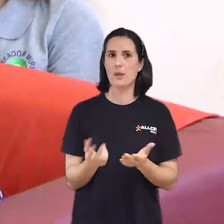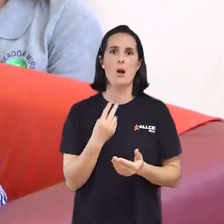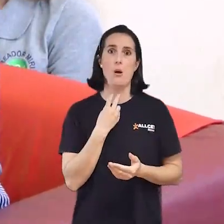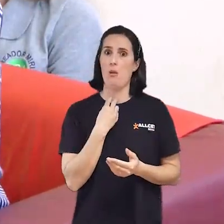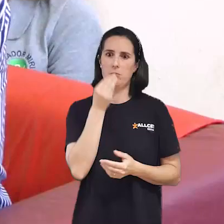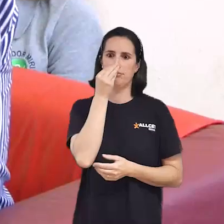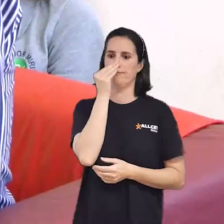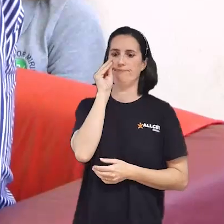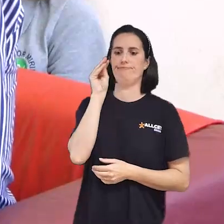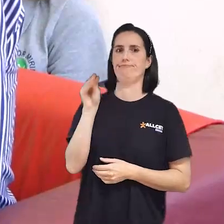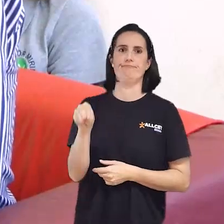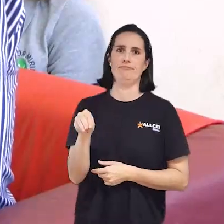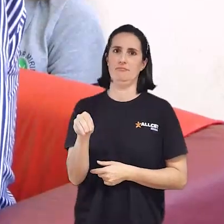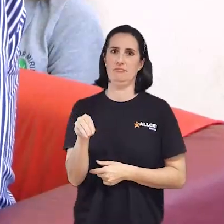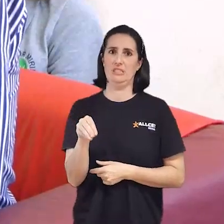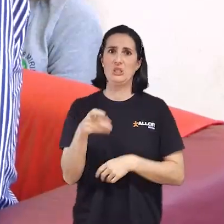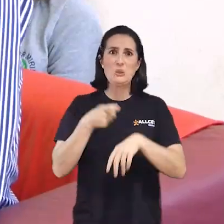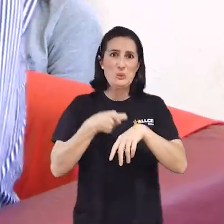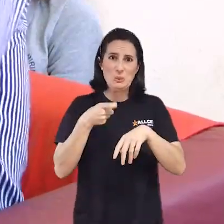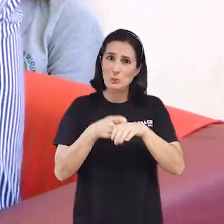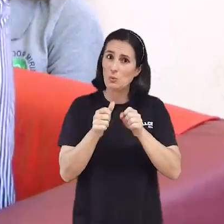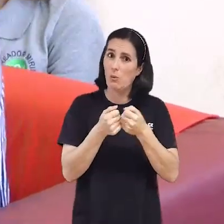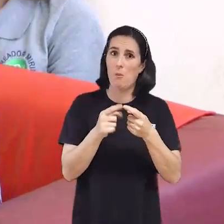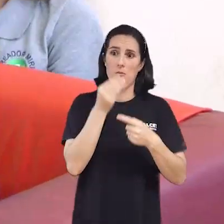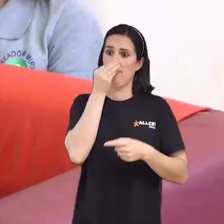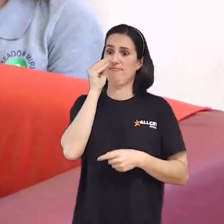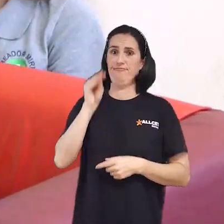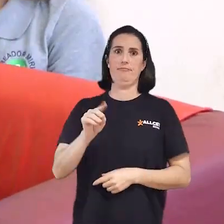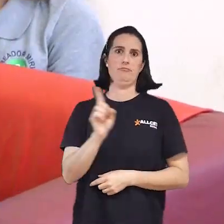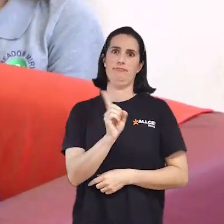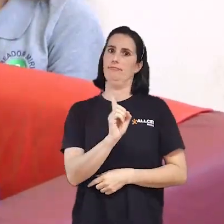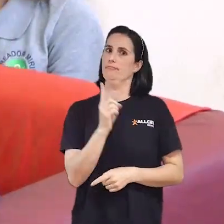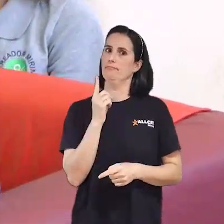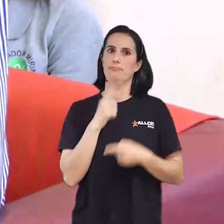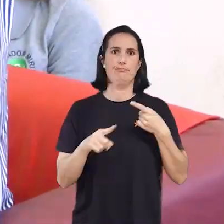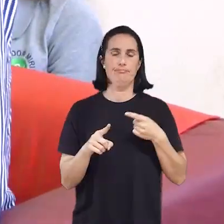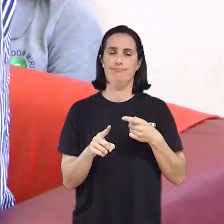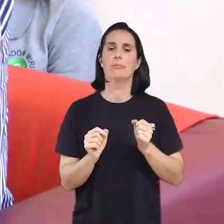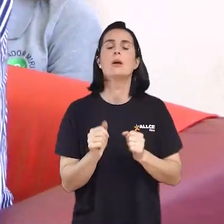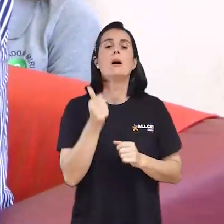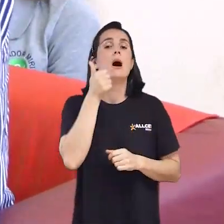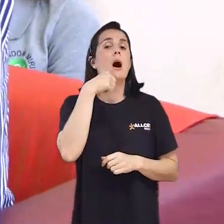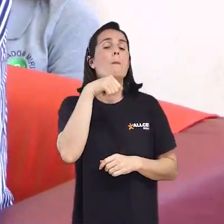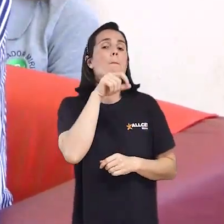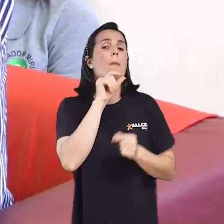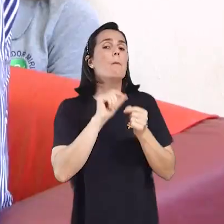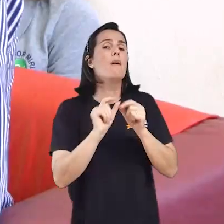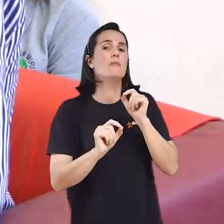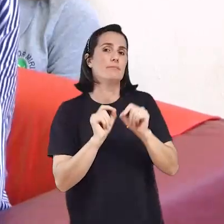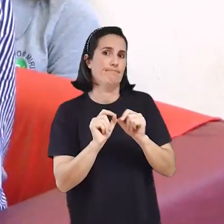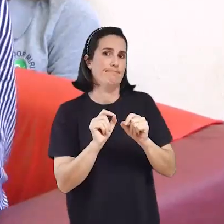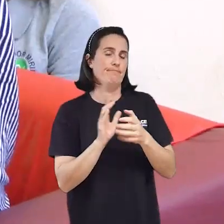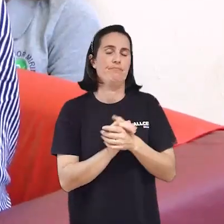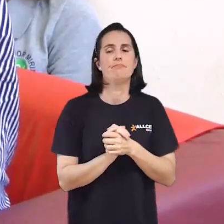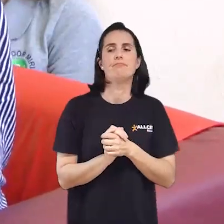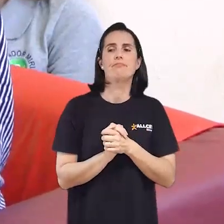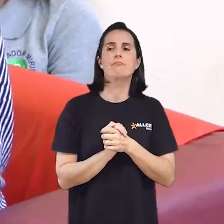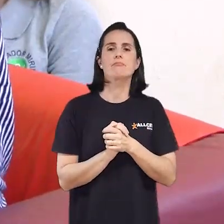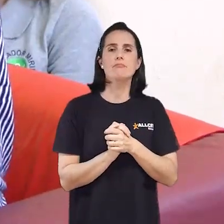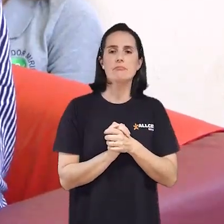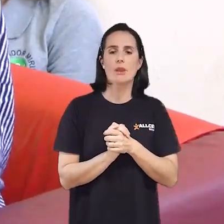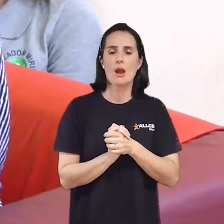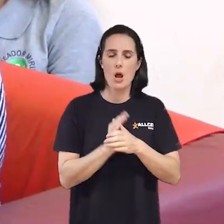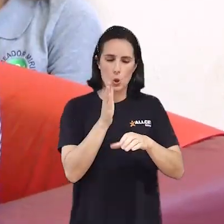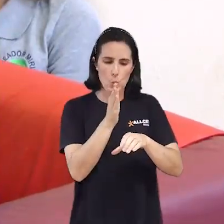comer. Aí o que o pai fazia? Éramos muito pobres na época. O que o pai fazia? A gente não podia perder aquele